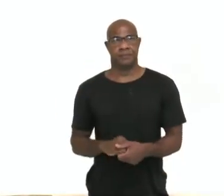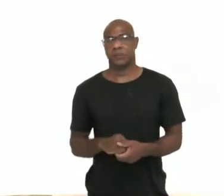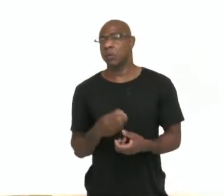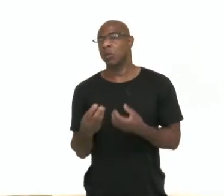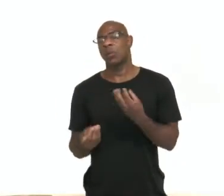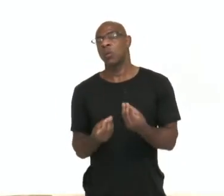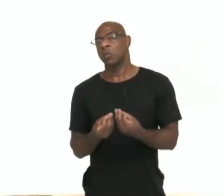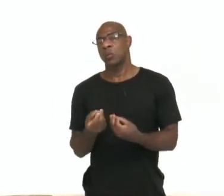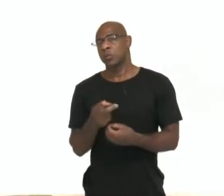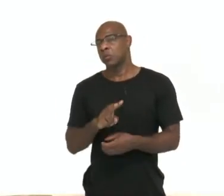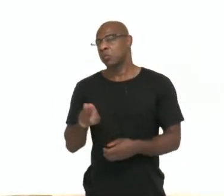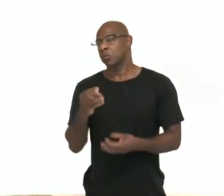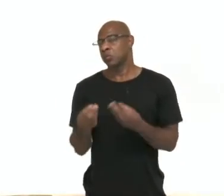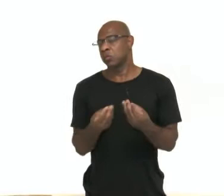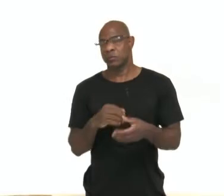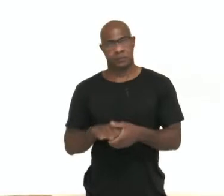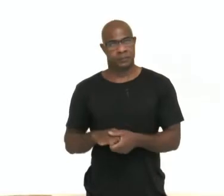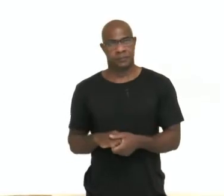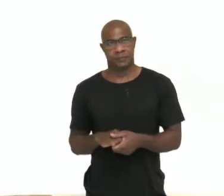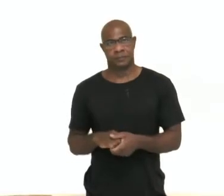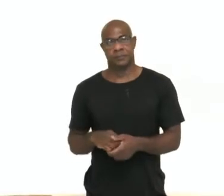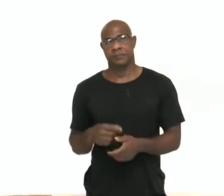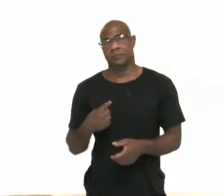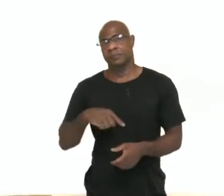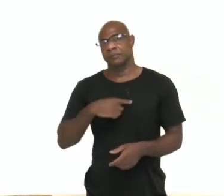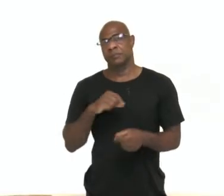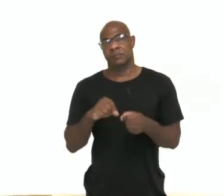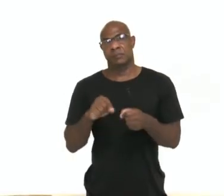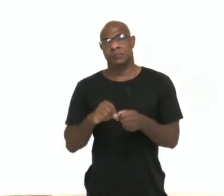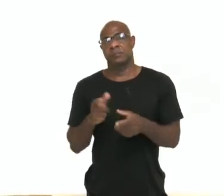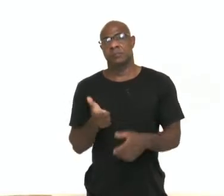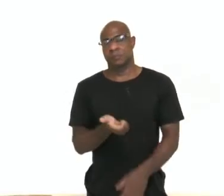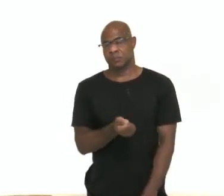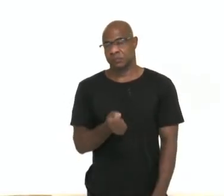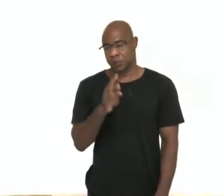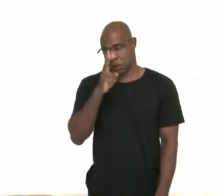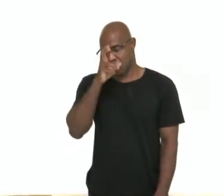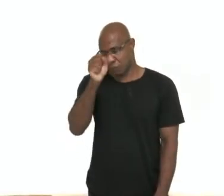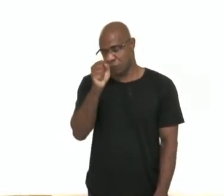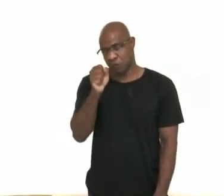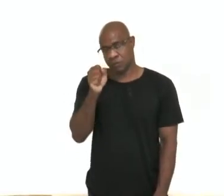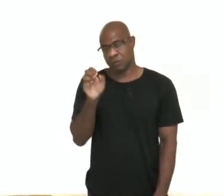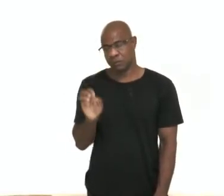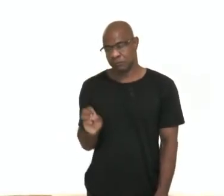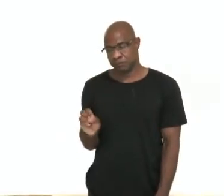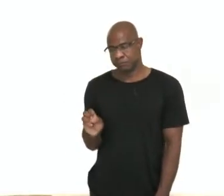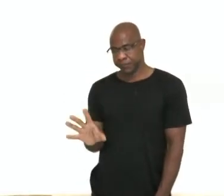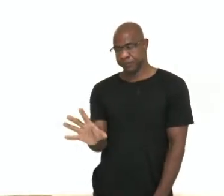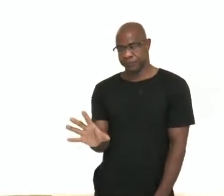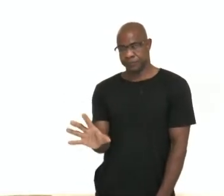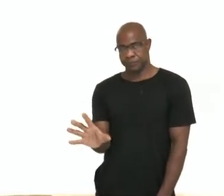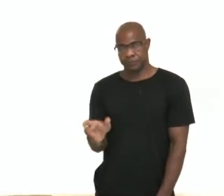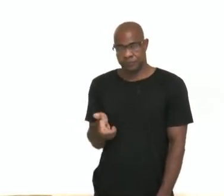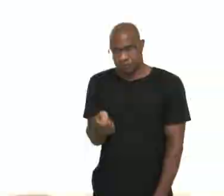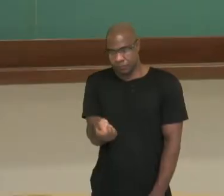tá? Normalmente a gente faz isso para aumentar a força eletromotriz